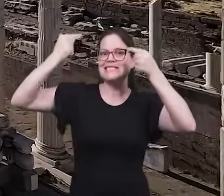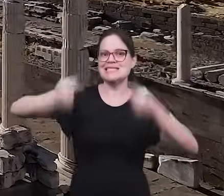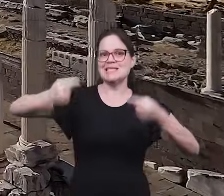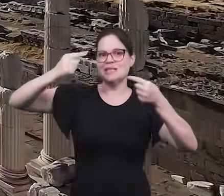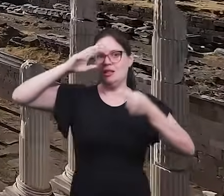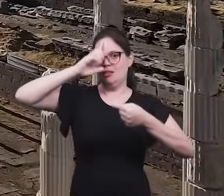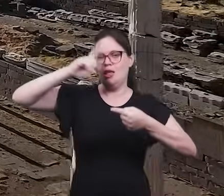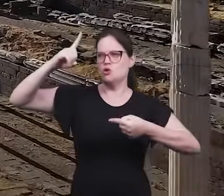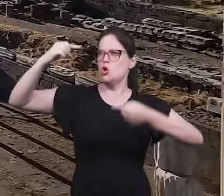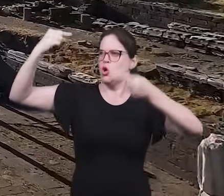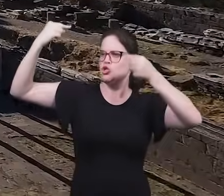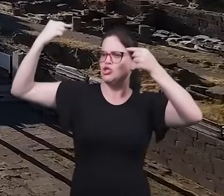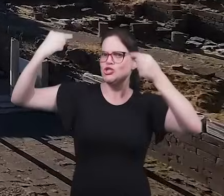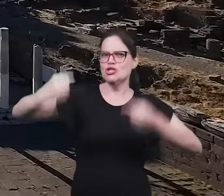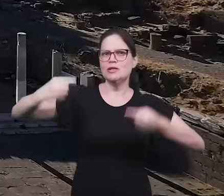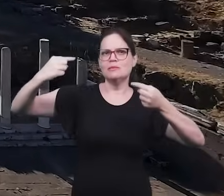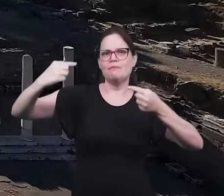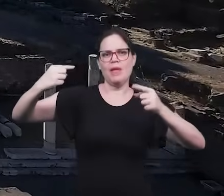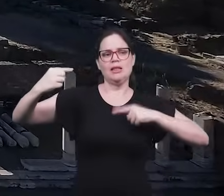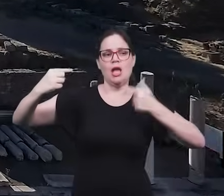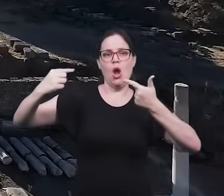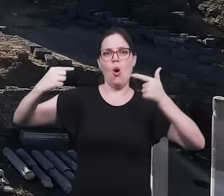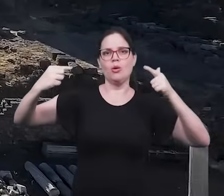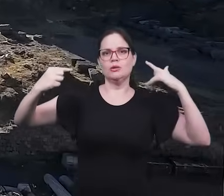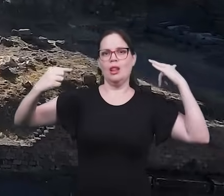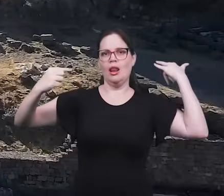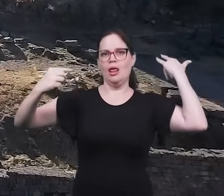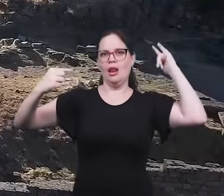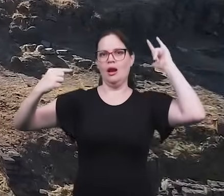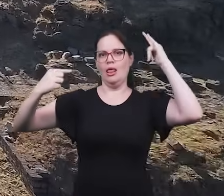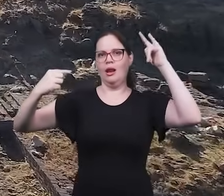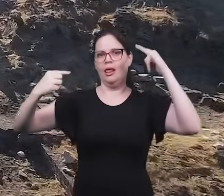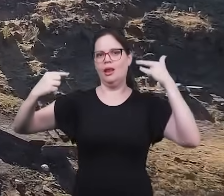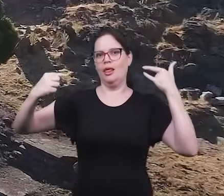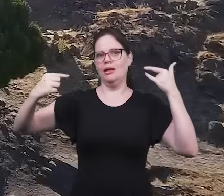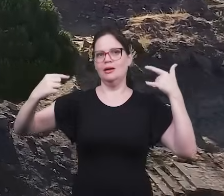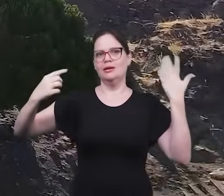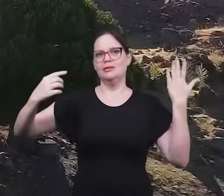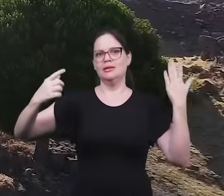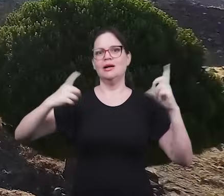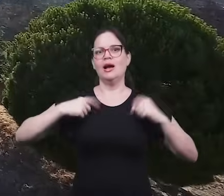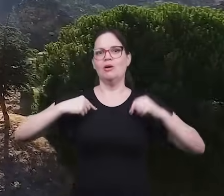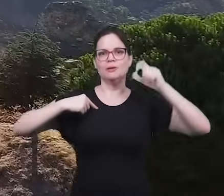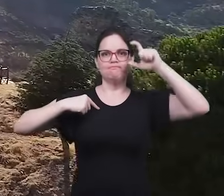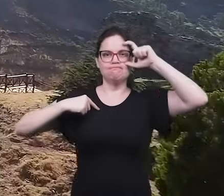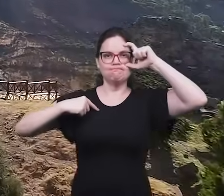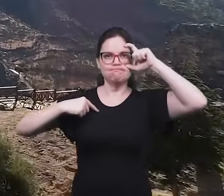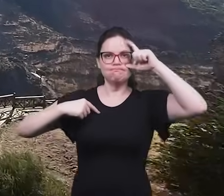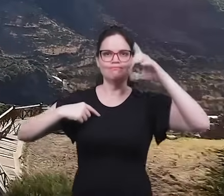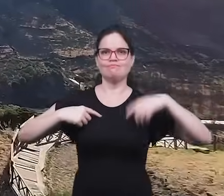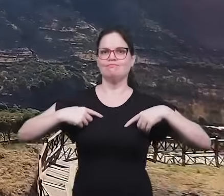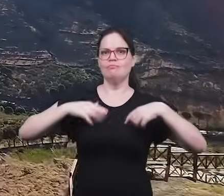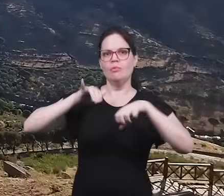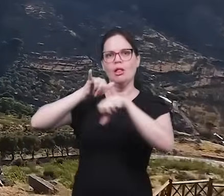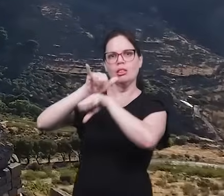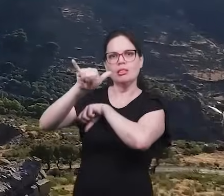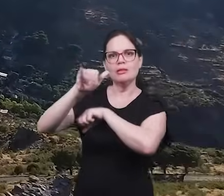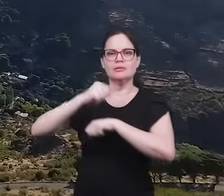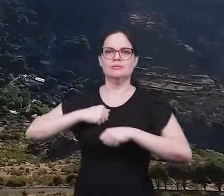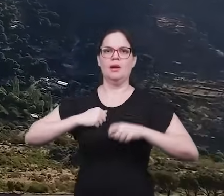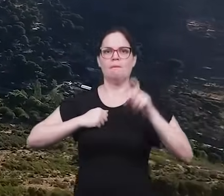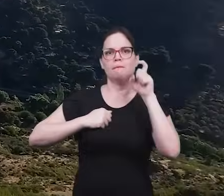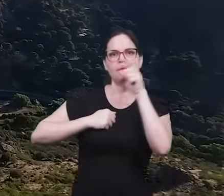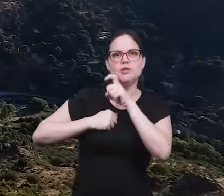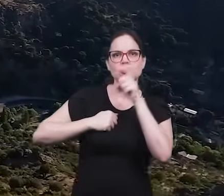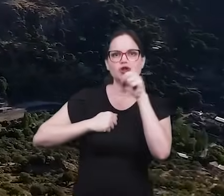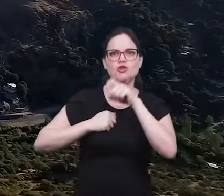governo na vida dele, que é o que interessa a ele. É o governo do domínio, da ambição,